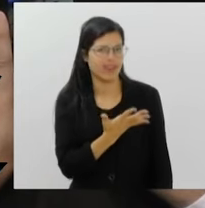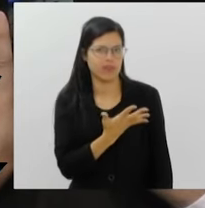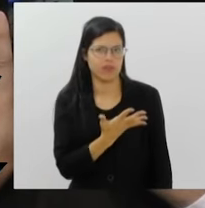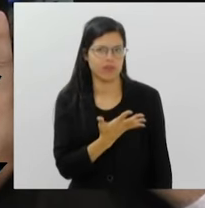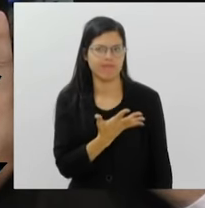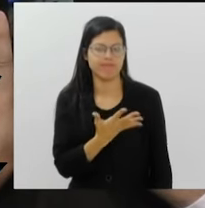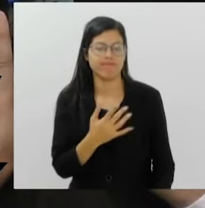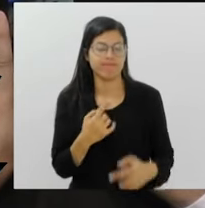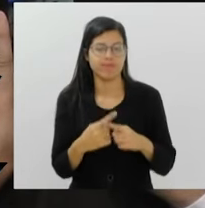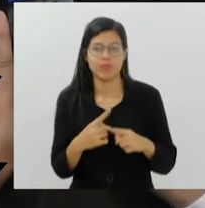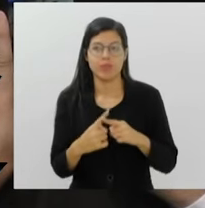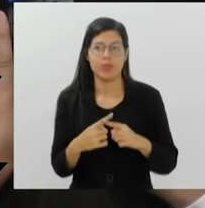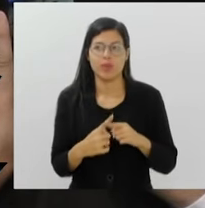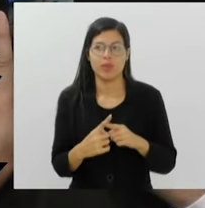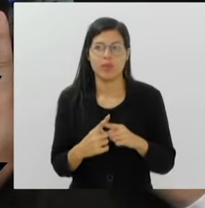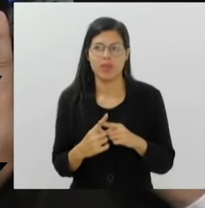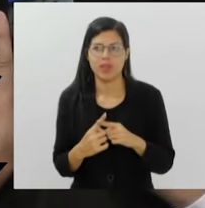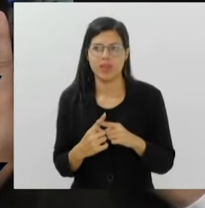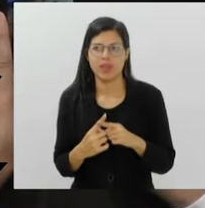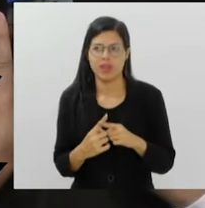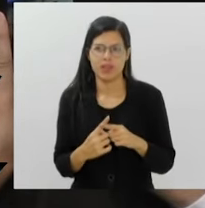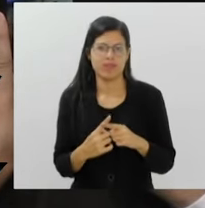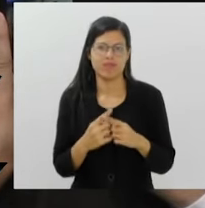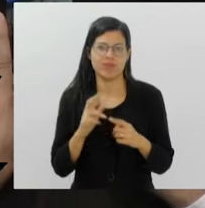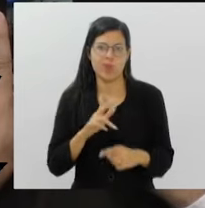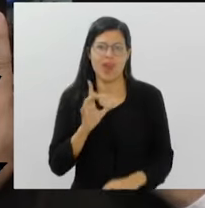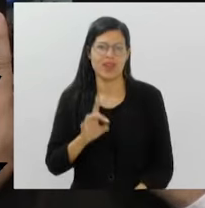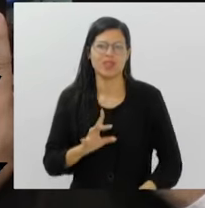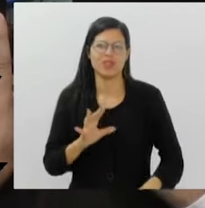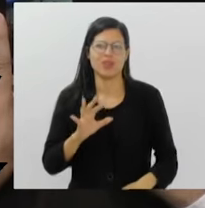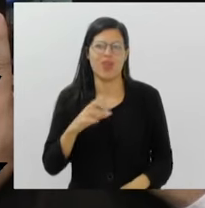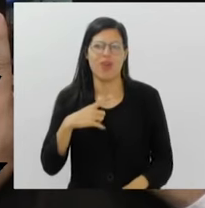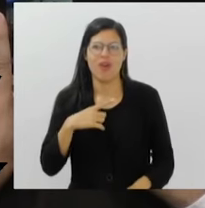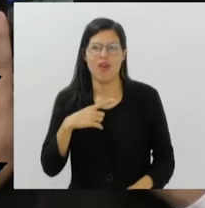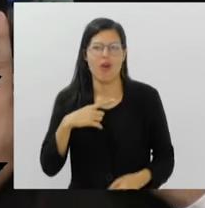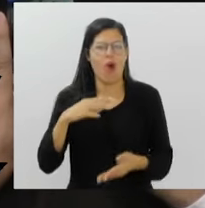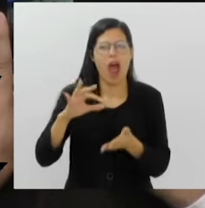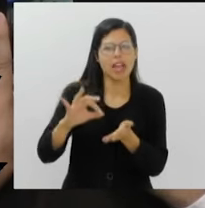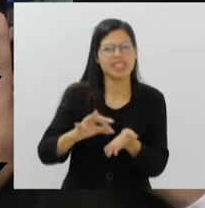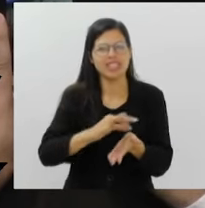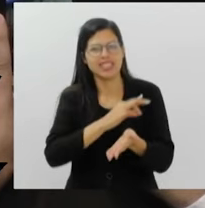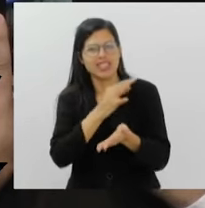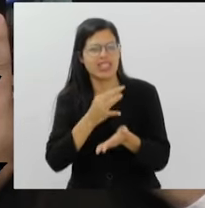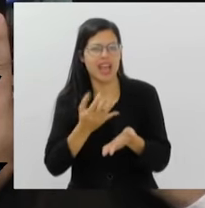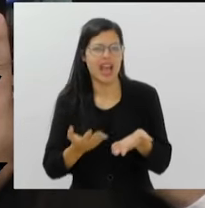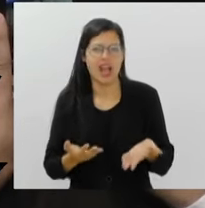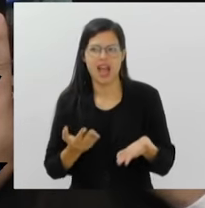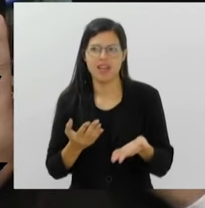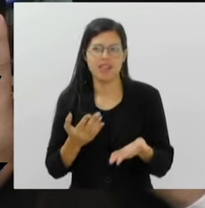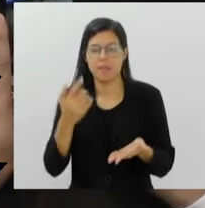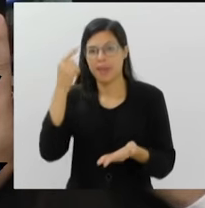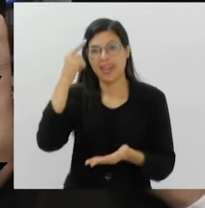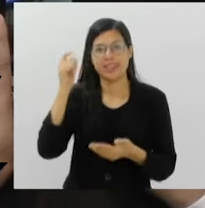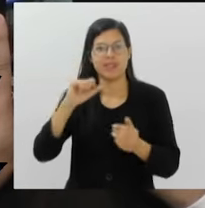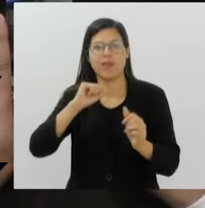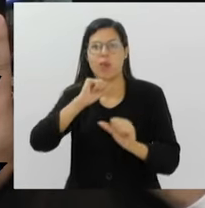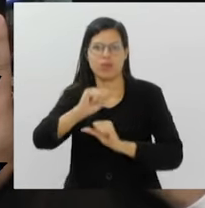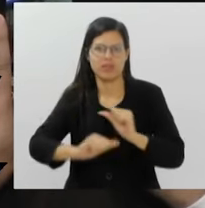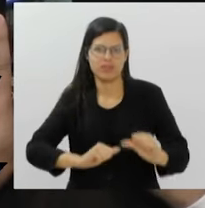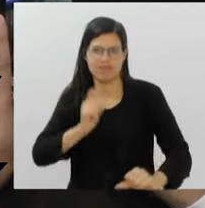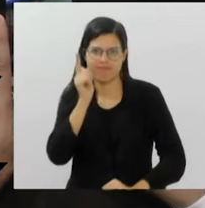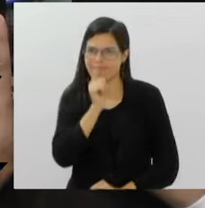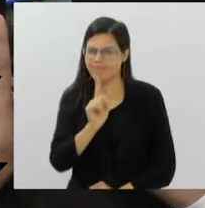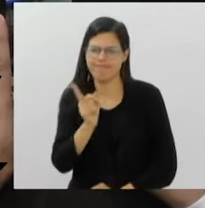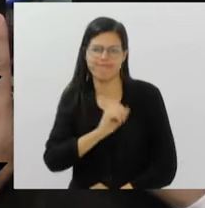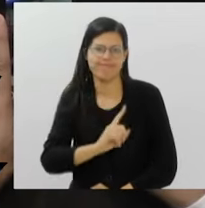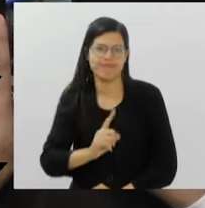das vezes não depende só da gente ter a caneta de ser presidente e achar que vai mudar o mundo com uma ordem que a gente possa dar a um comandante de polícia, a